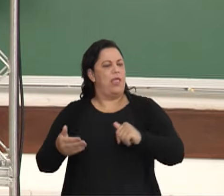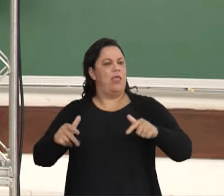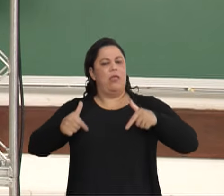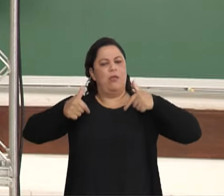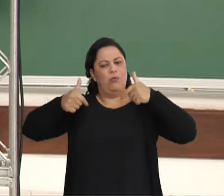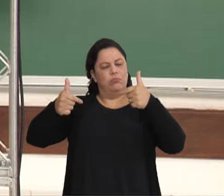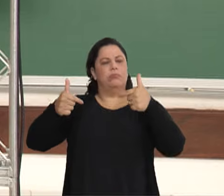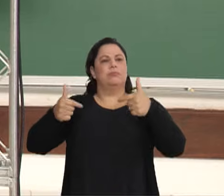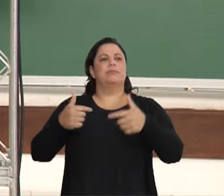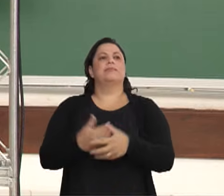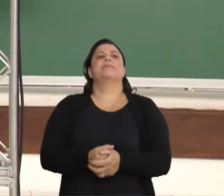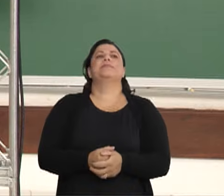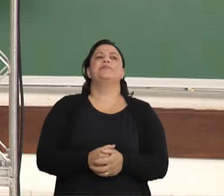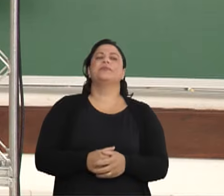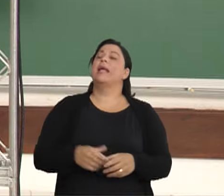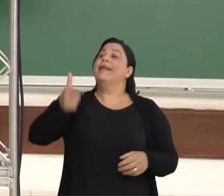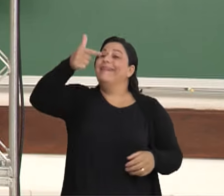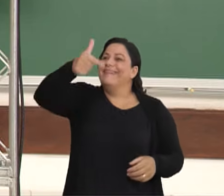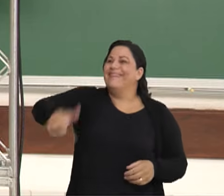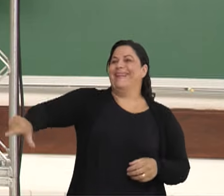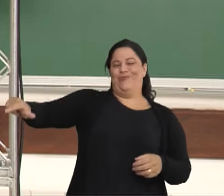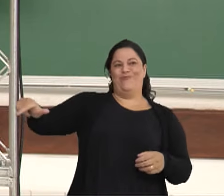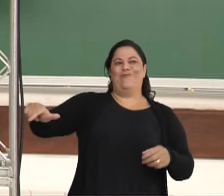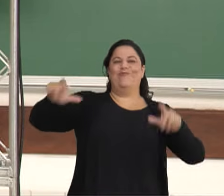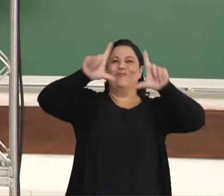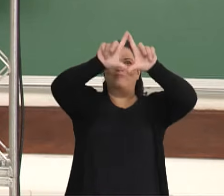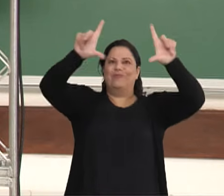aqui, que tem as siglas